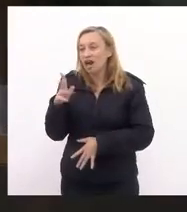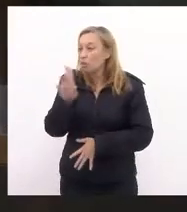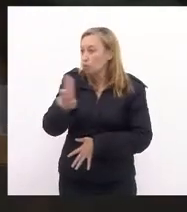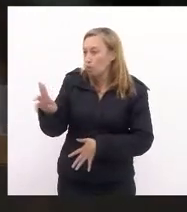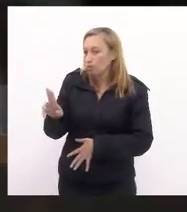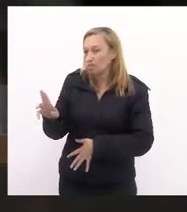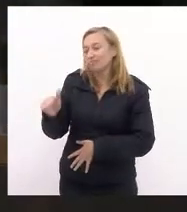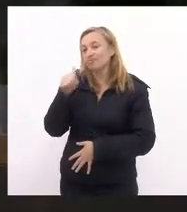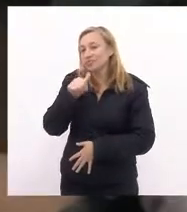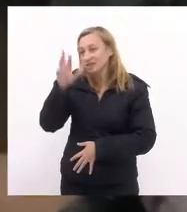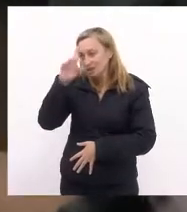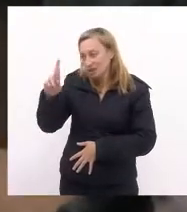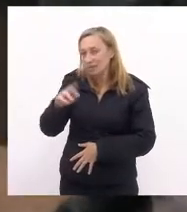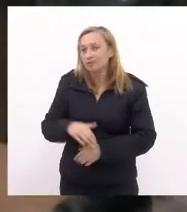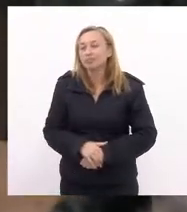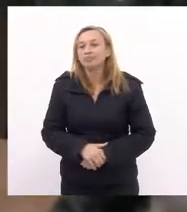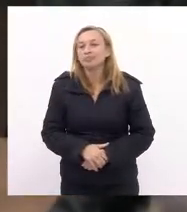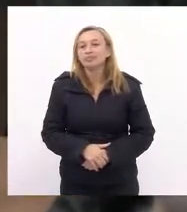nome da senhora aqui.